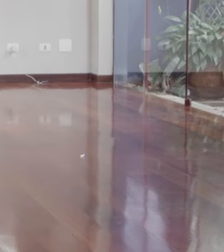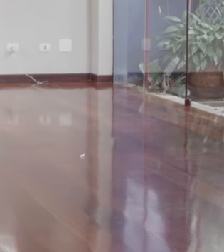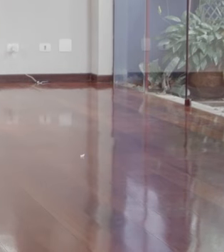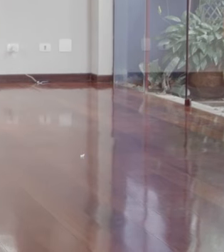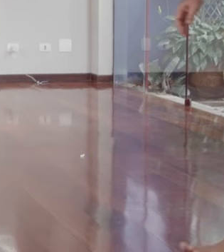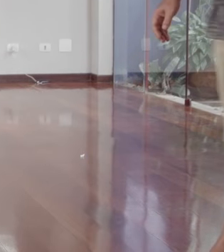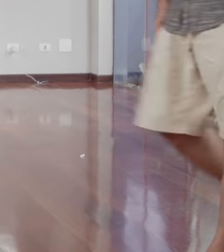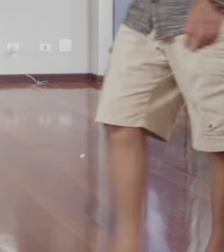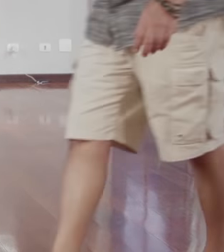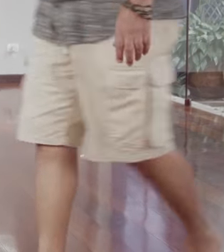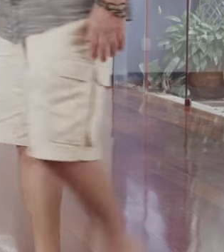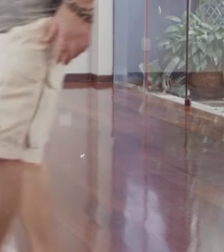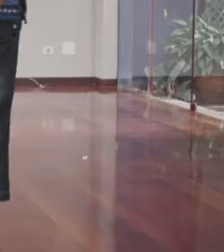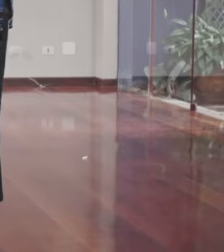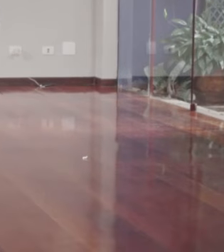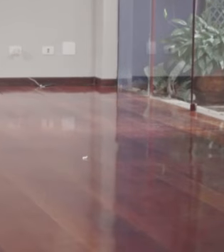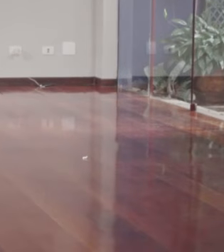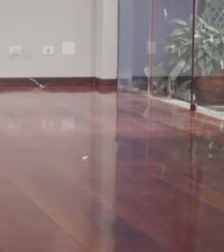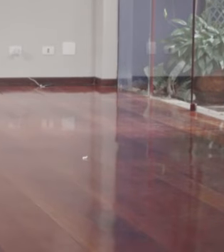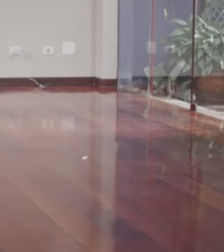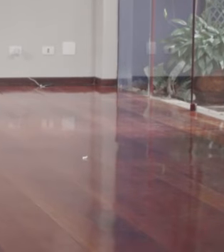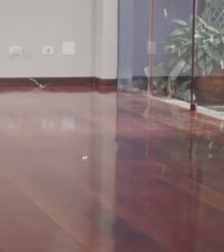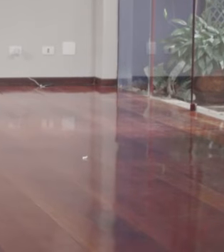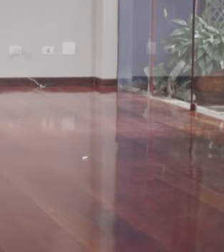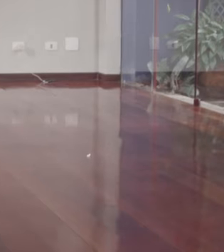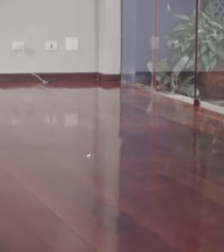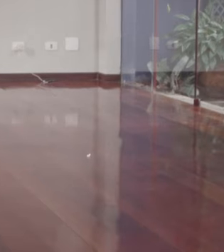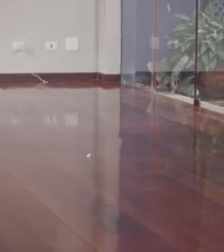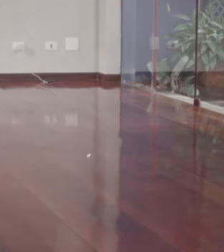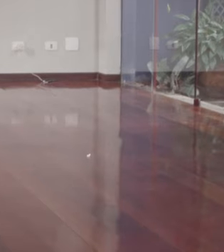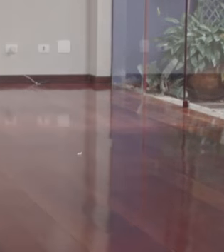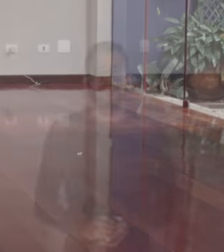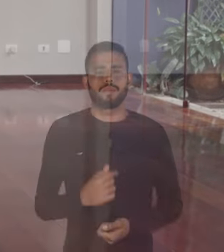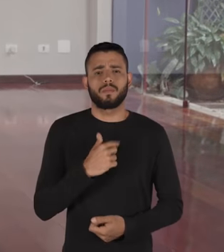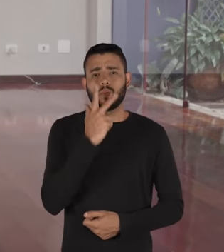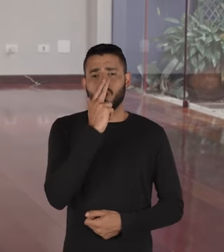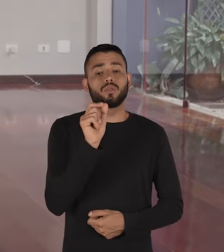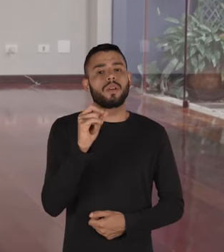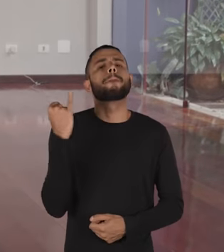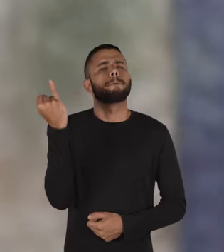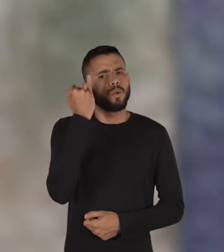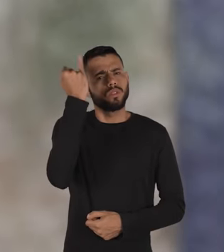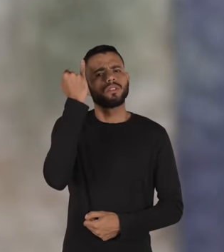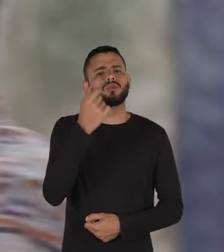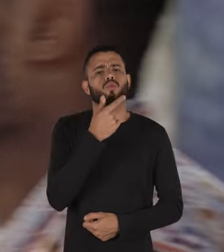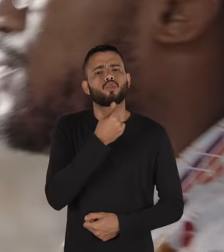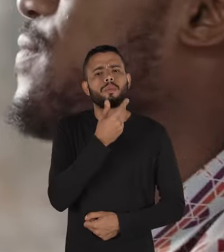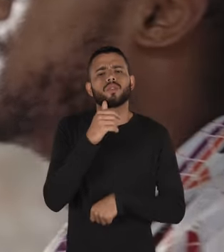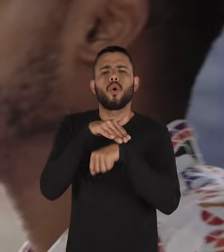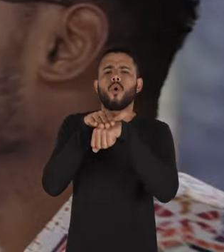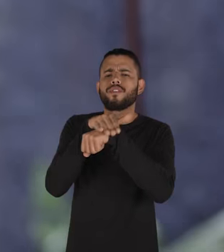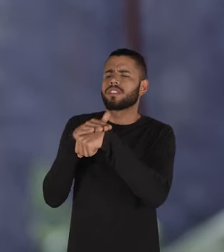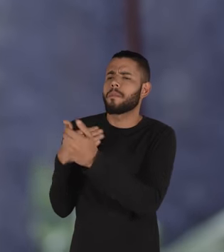homens sentam na cadeira no centro de uma sala para dar o depoimento homem careca eu acho extremamente importante